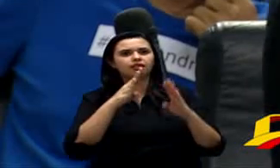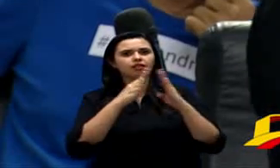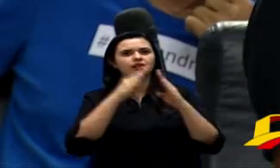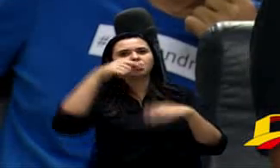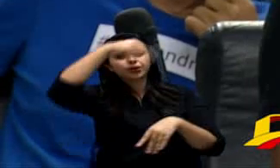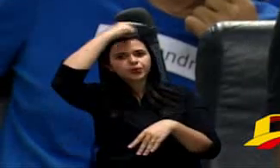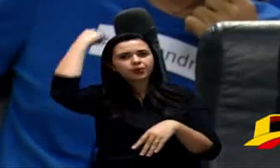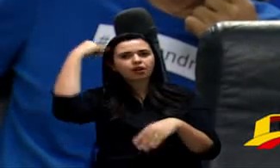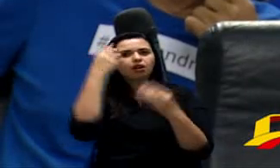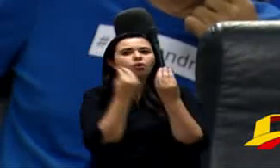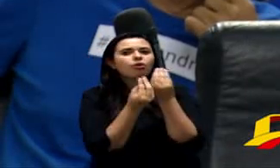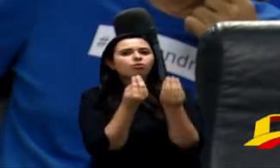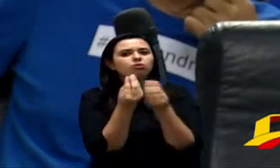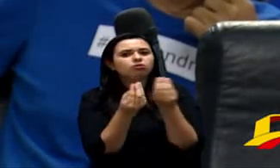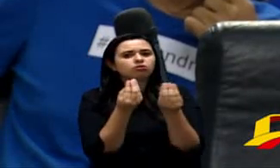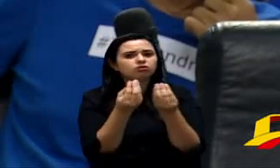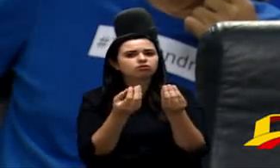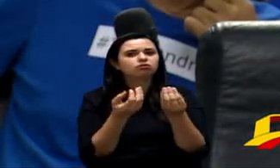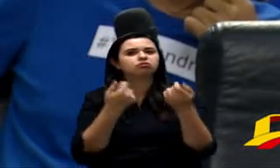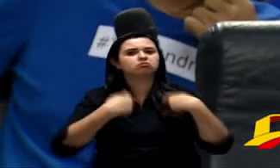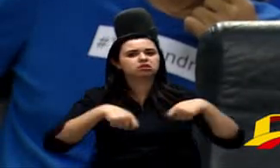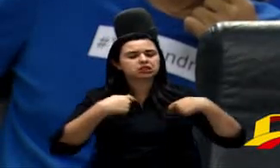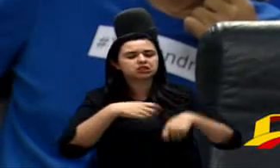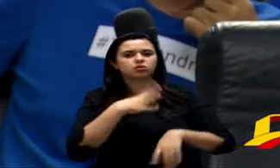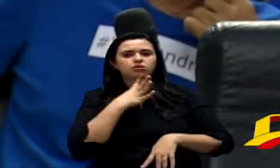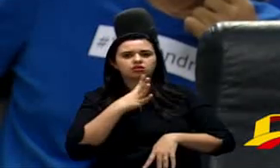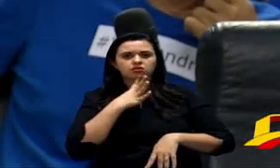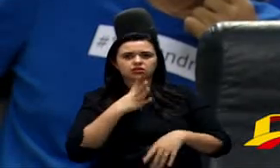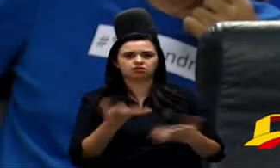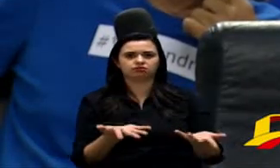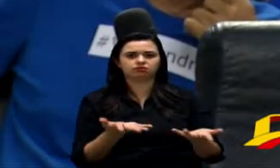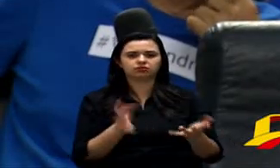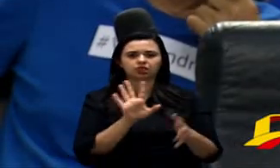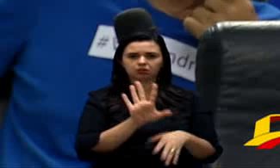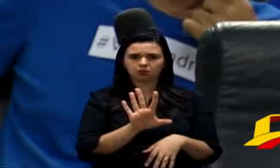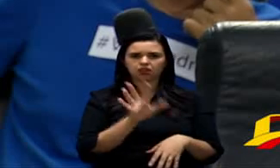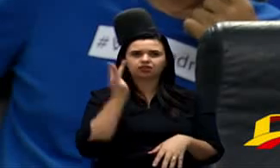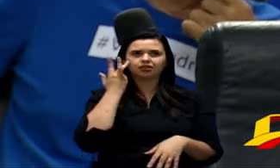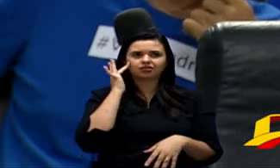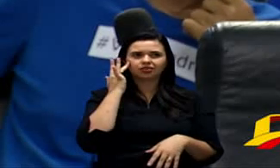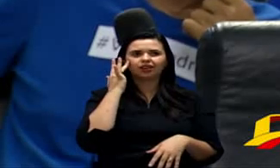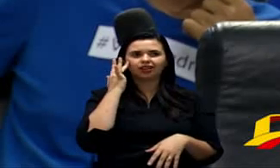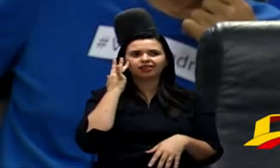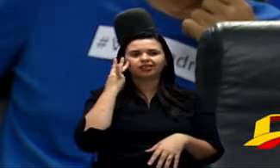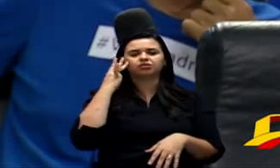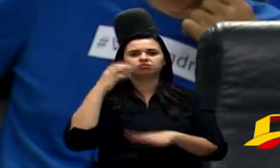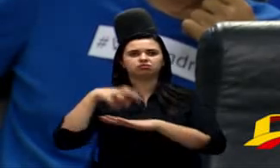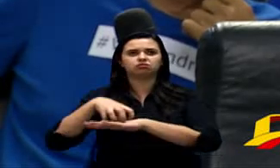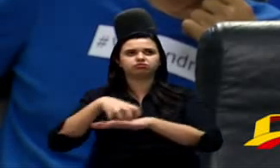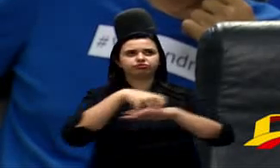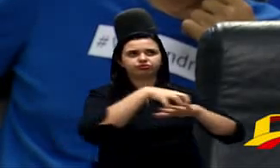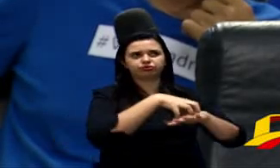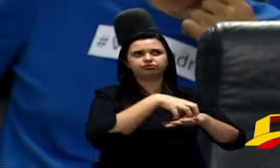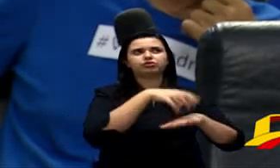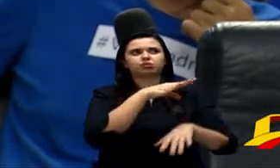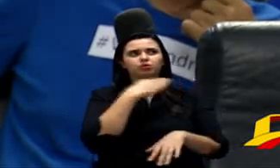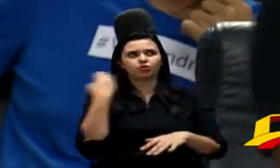essa oportunidade. Agora, achar que ele vai morrer no transporte